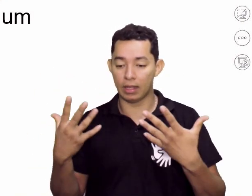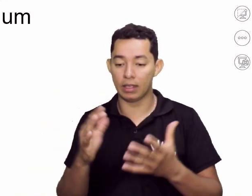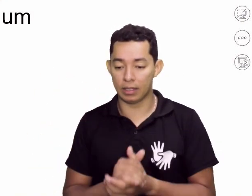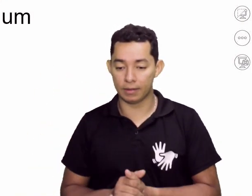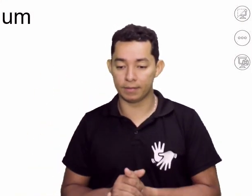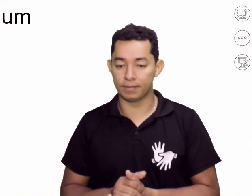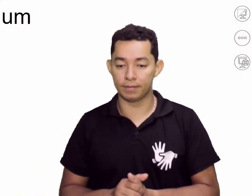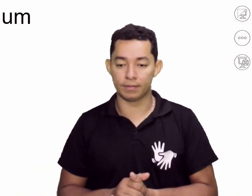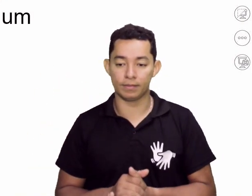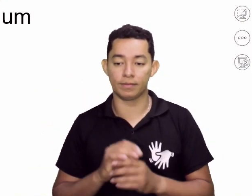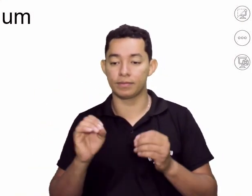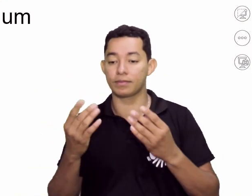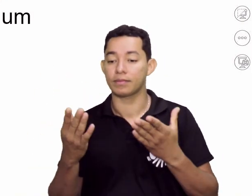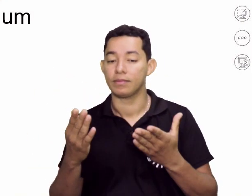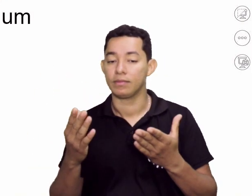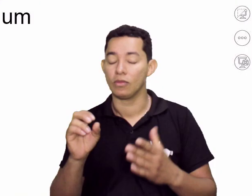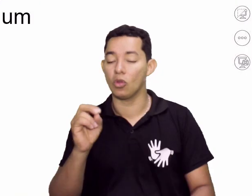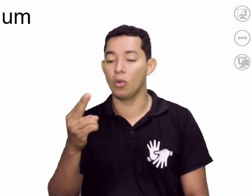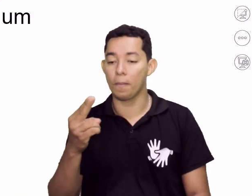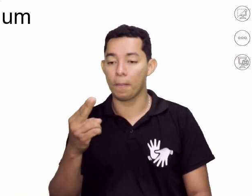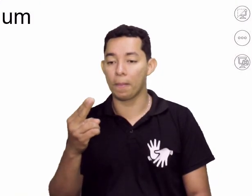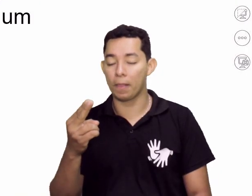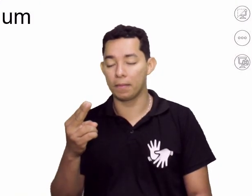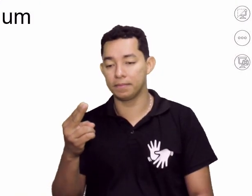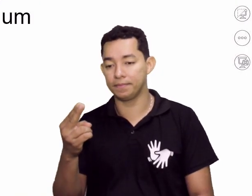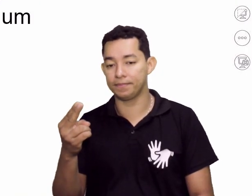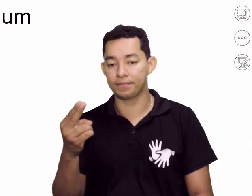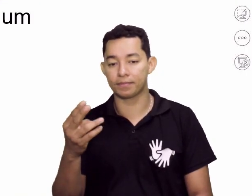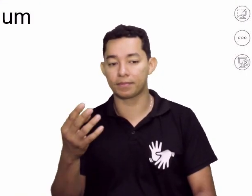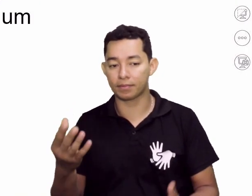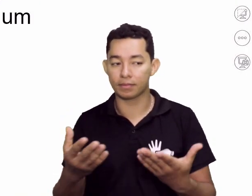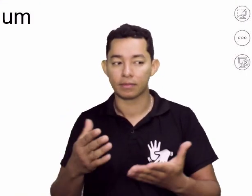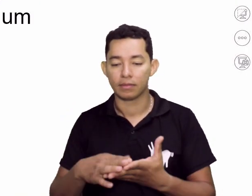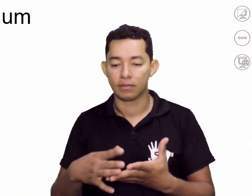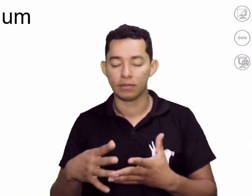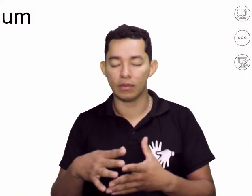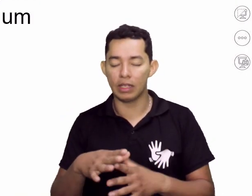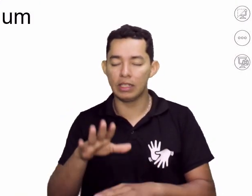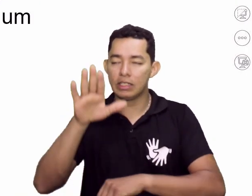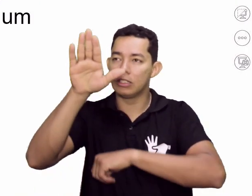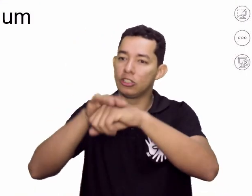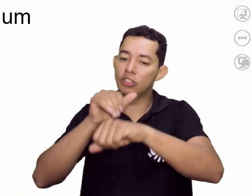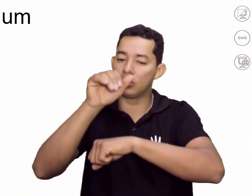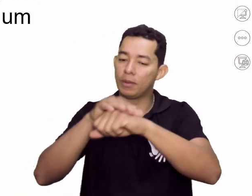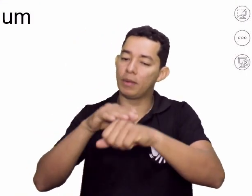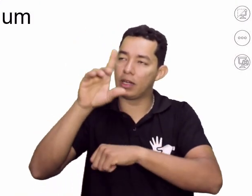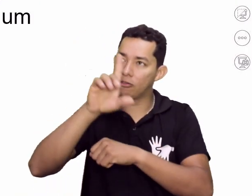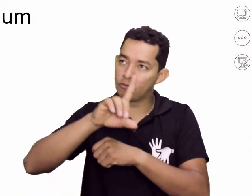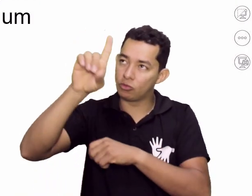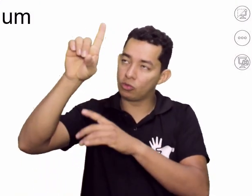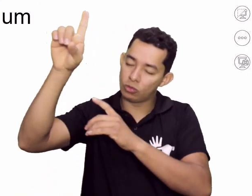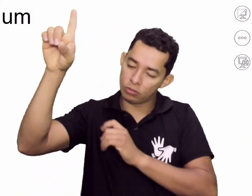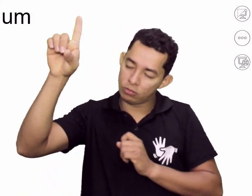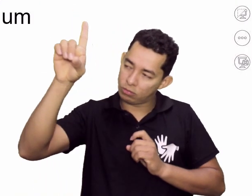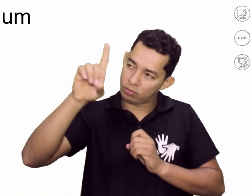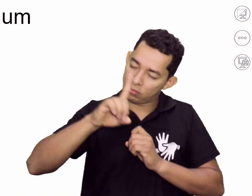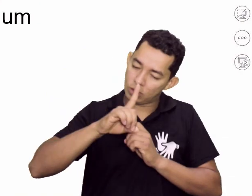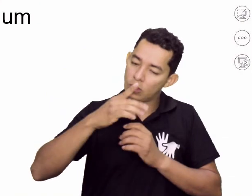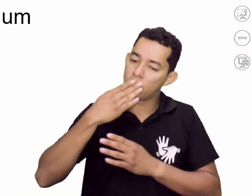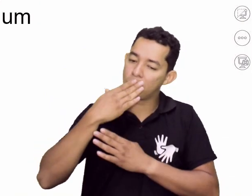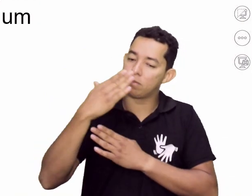então invocando a parceria dos deuses, né?